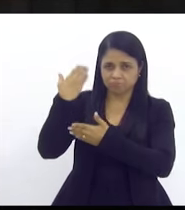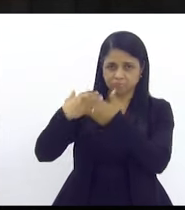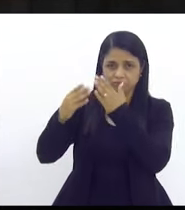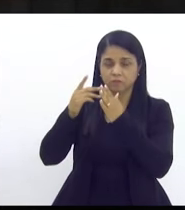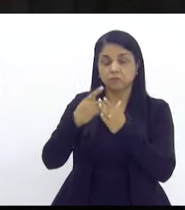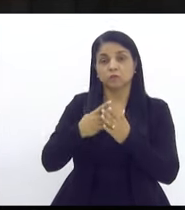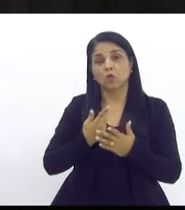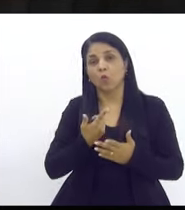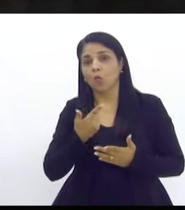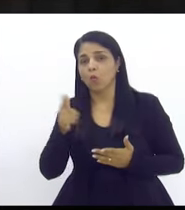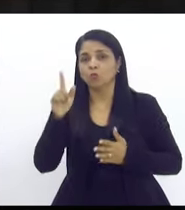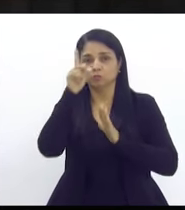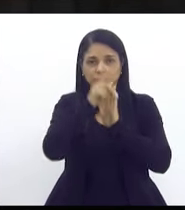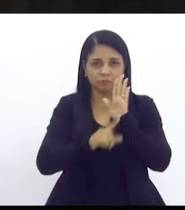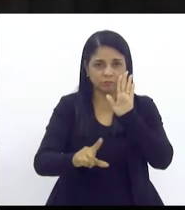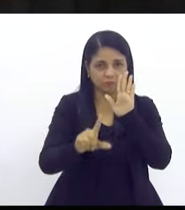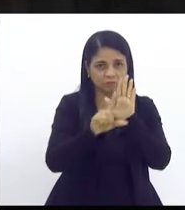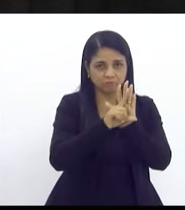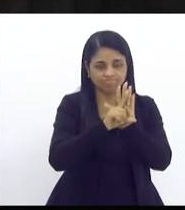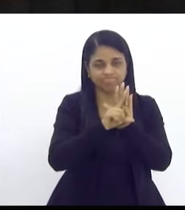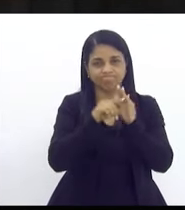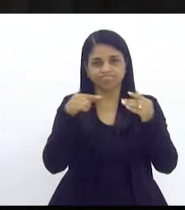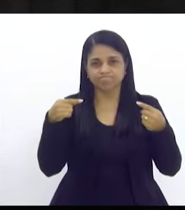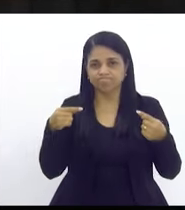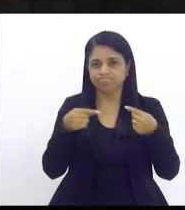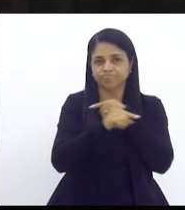lei, considerou inconstitucional.